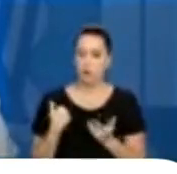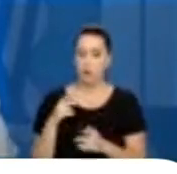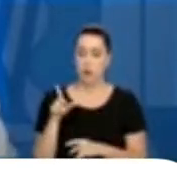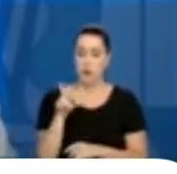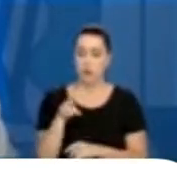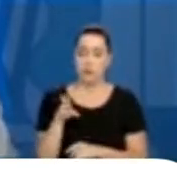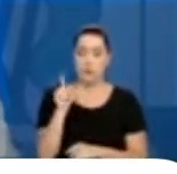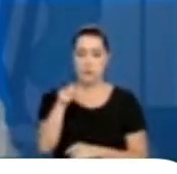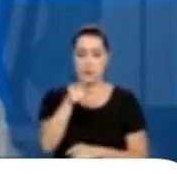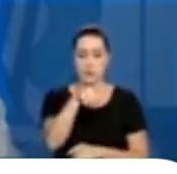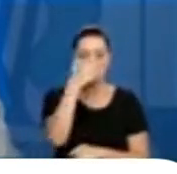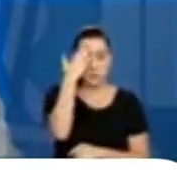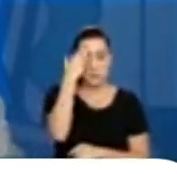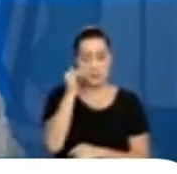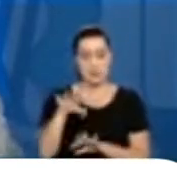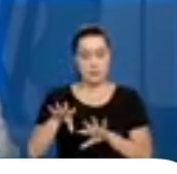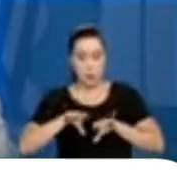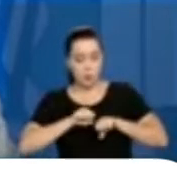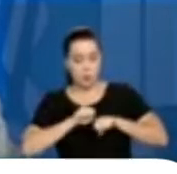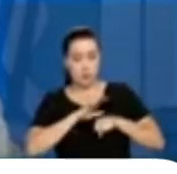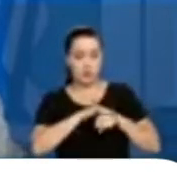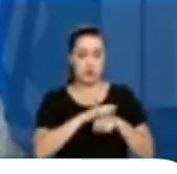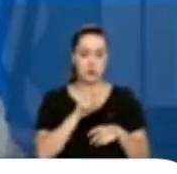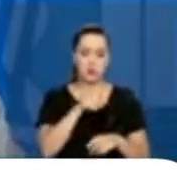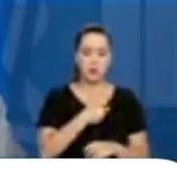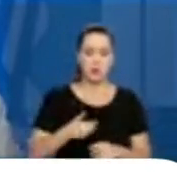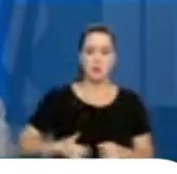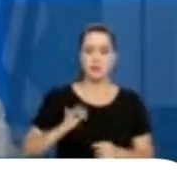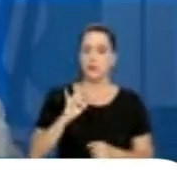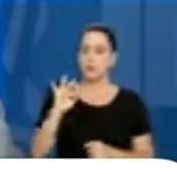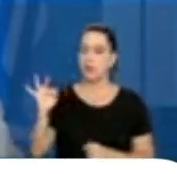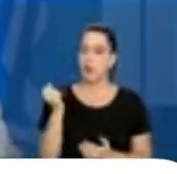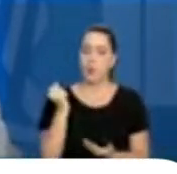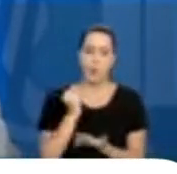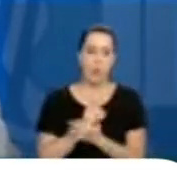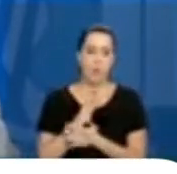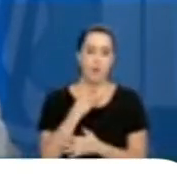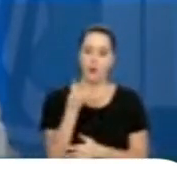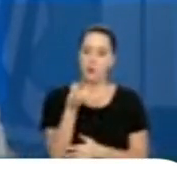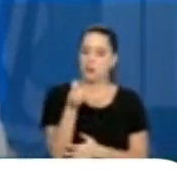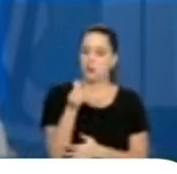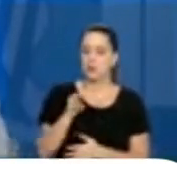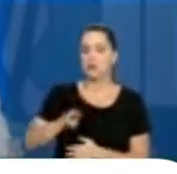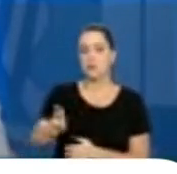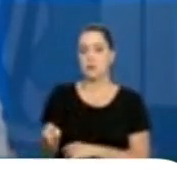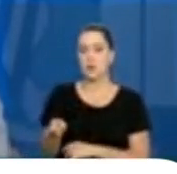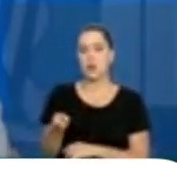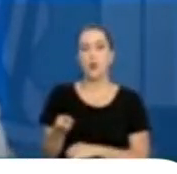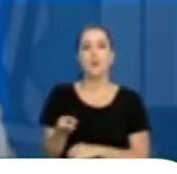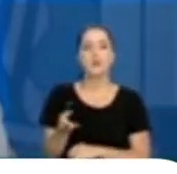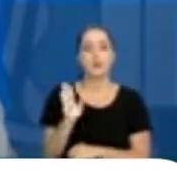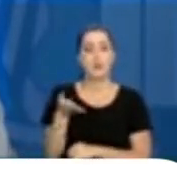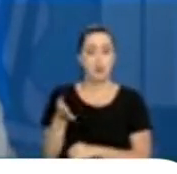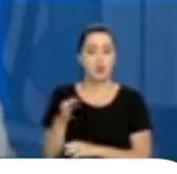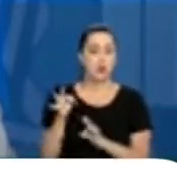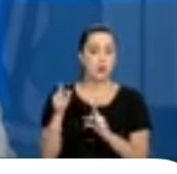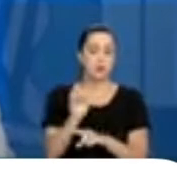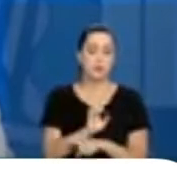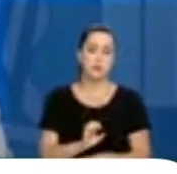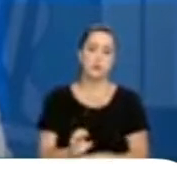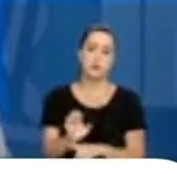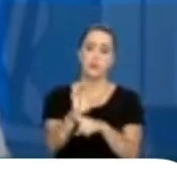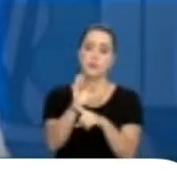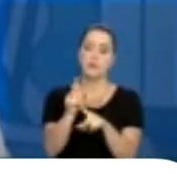estamos adquirindo um volume imenso, só o governo federal, 46 milhões de testes, mas todos os estados